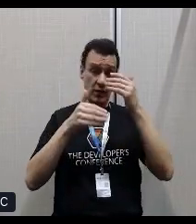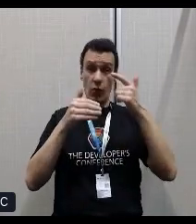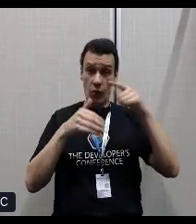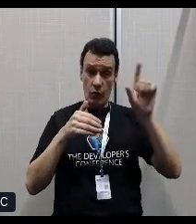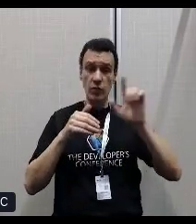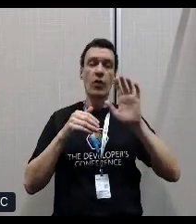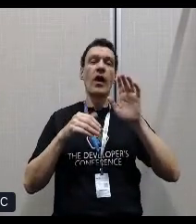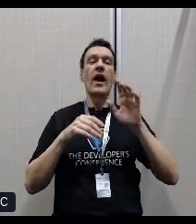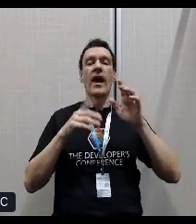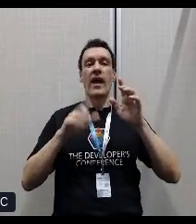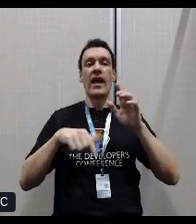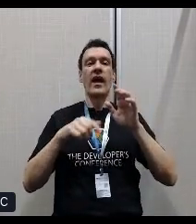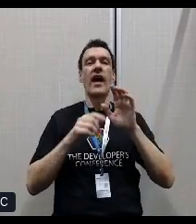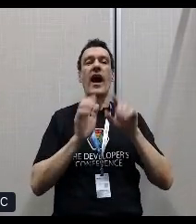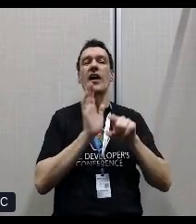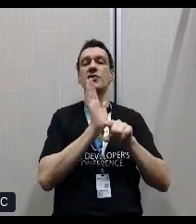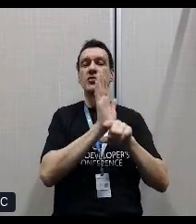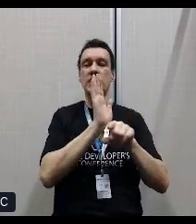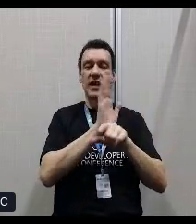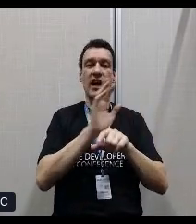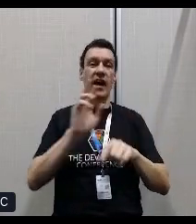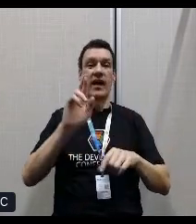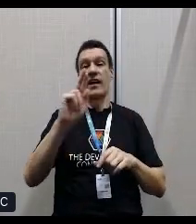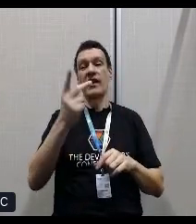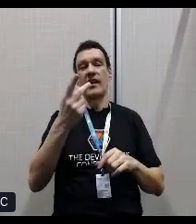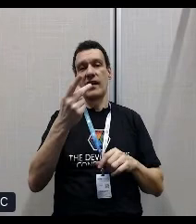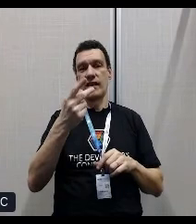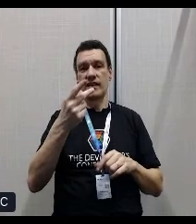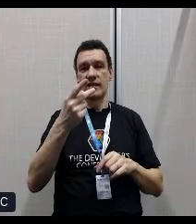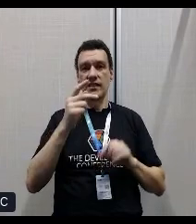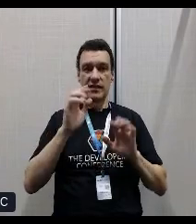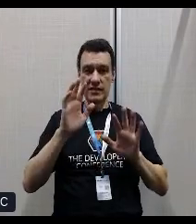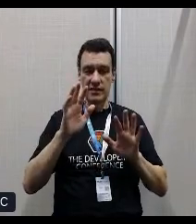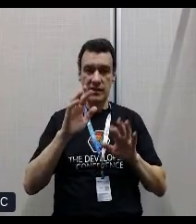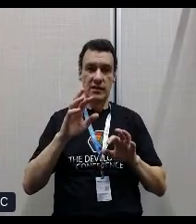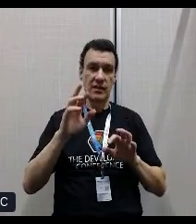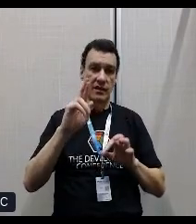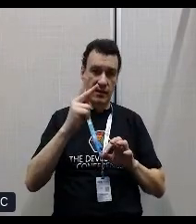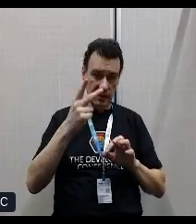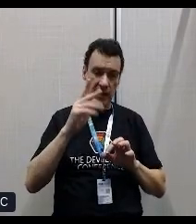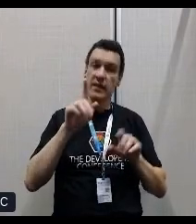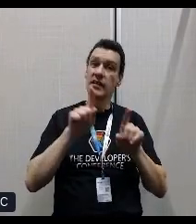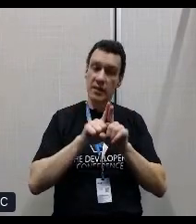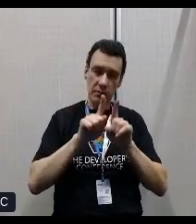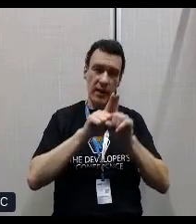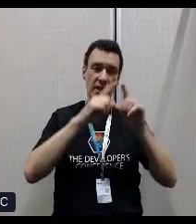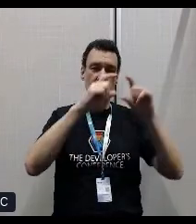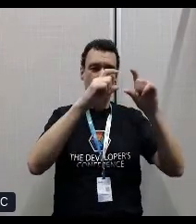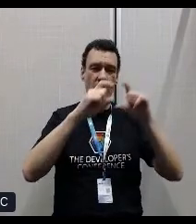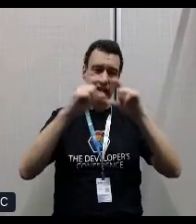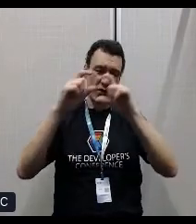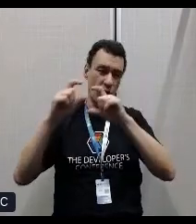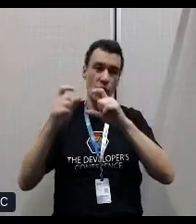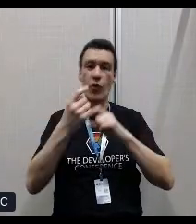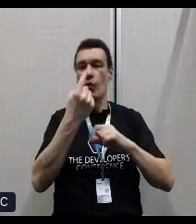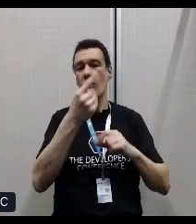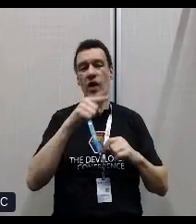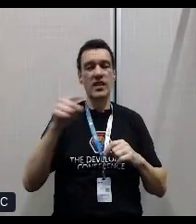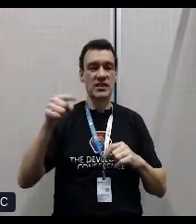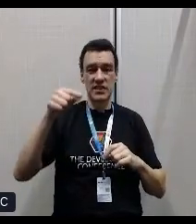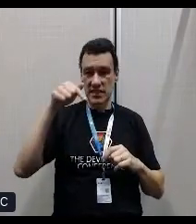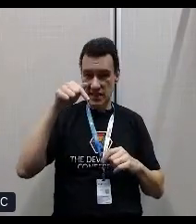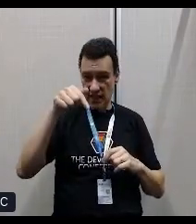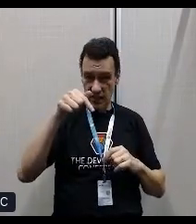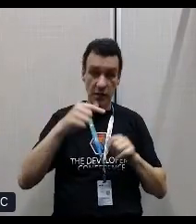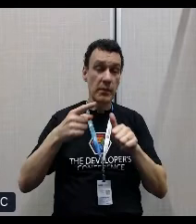de RH. O título RH e também os bloquinhos que vão de 1 a 7. Então, escutativa no primeiro,